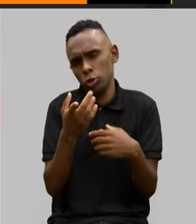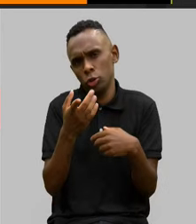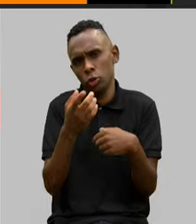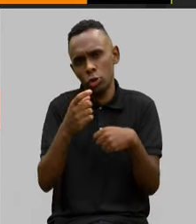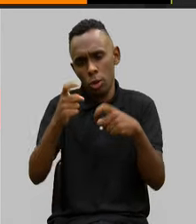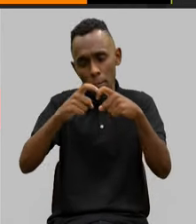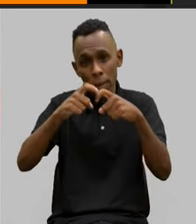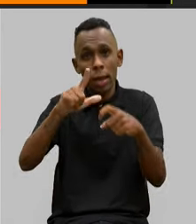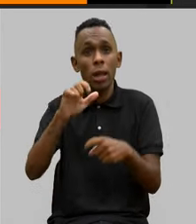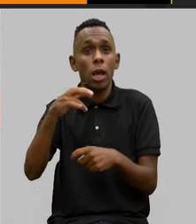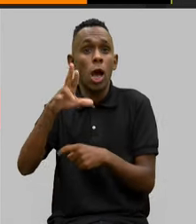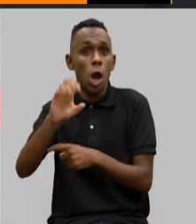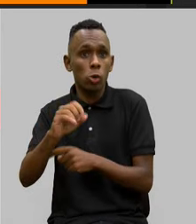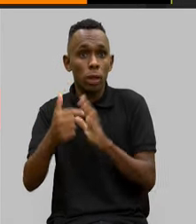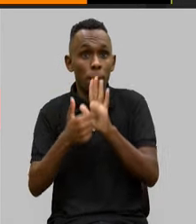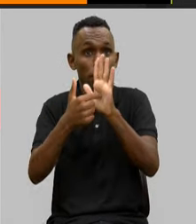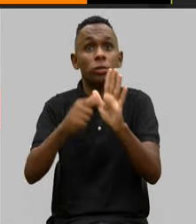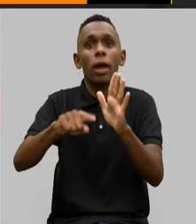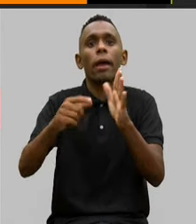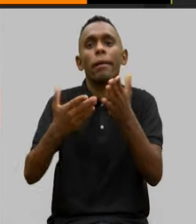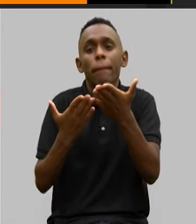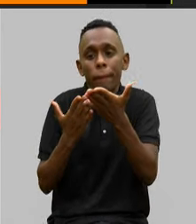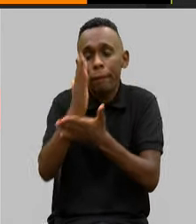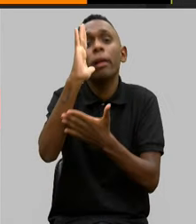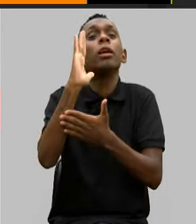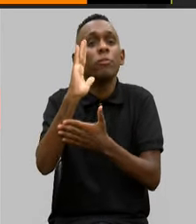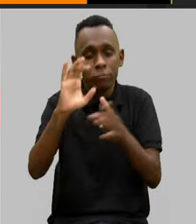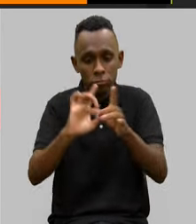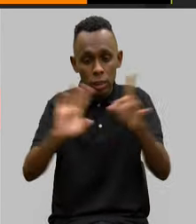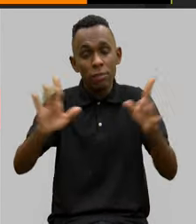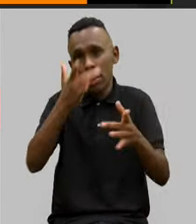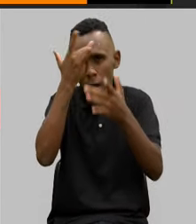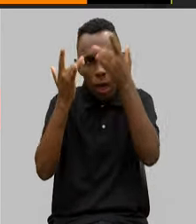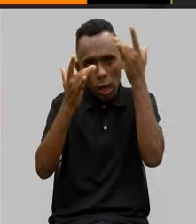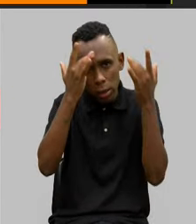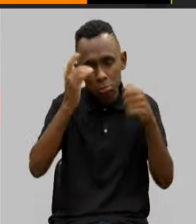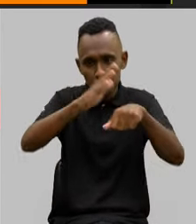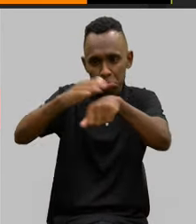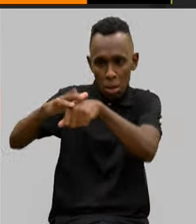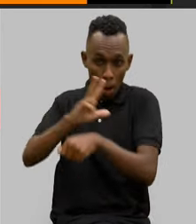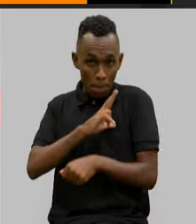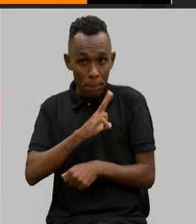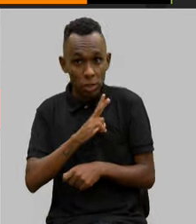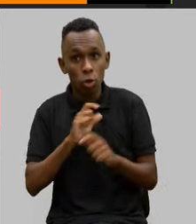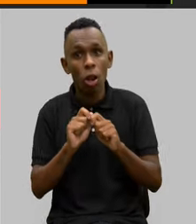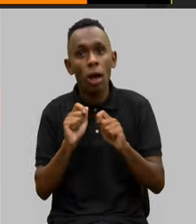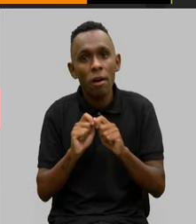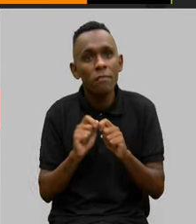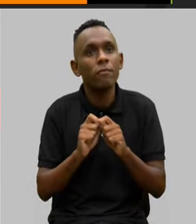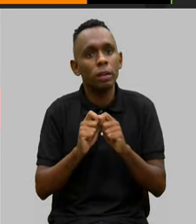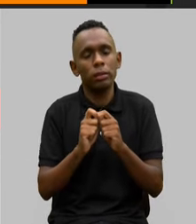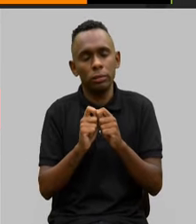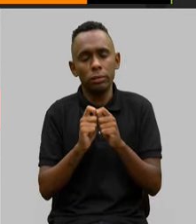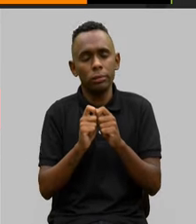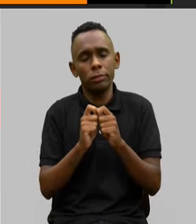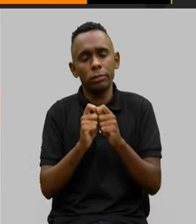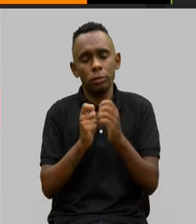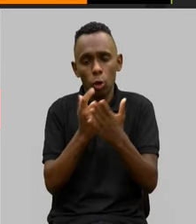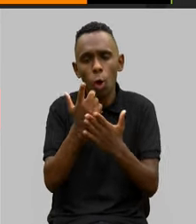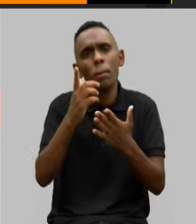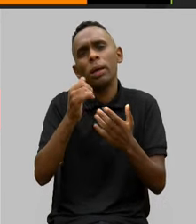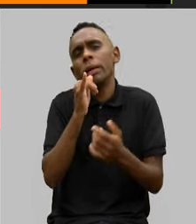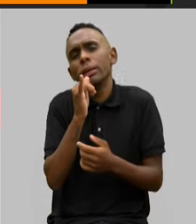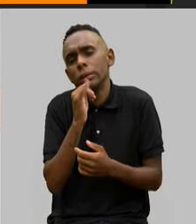a RDC que dá autorização também para que as pessoas de forma individual Façam as importações por exemplo